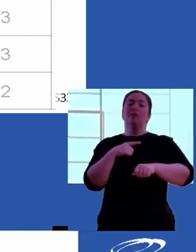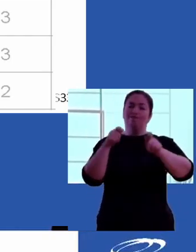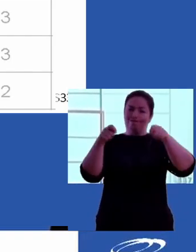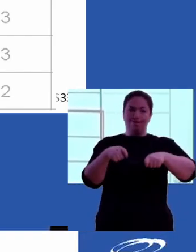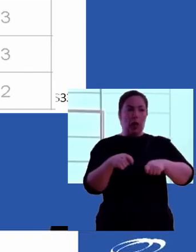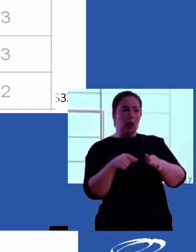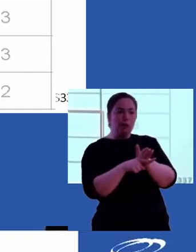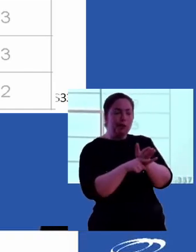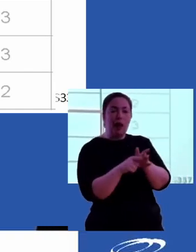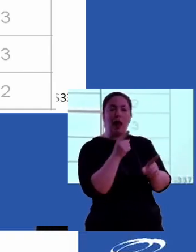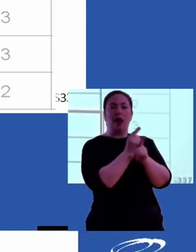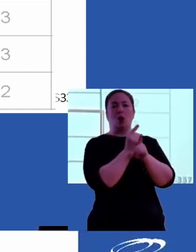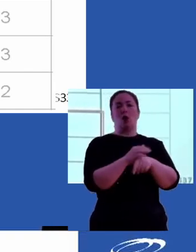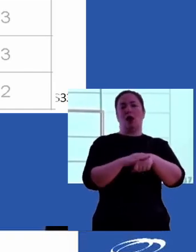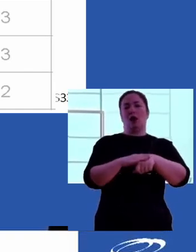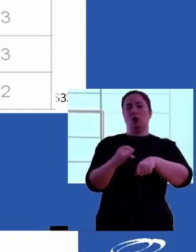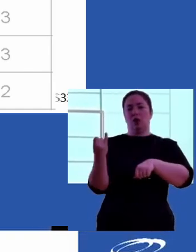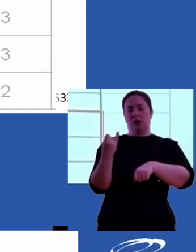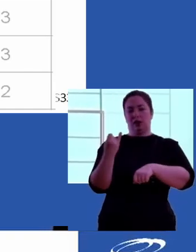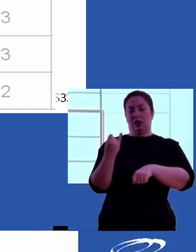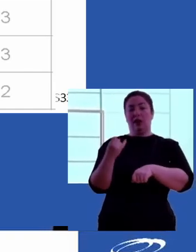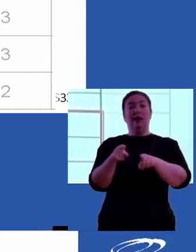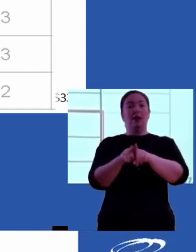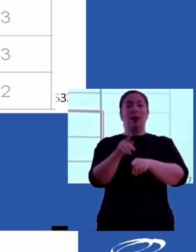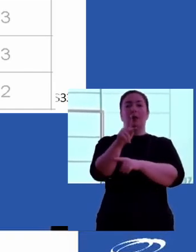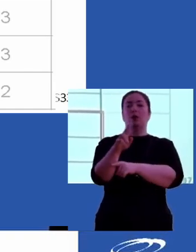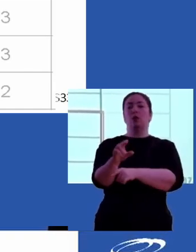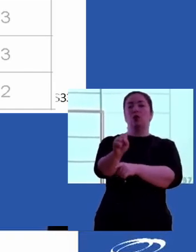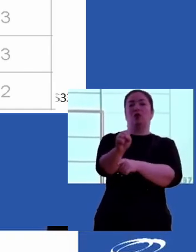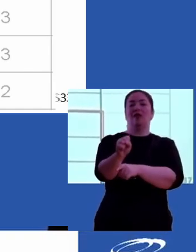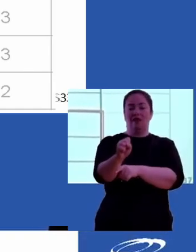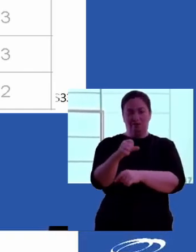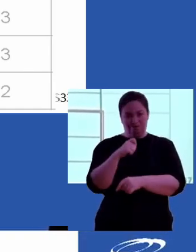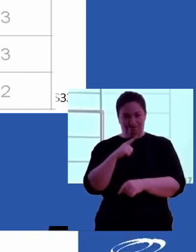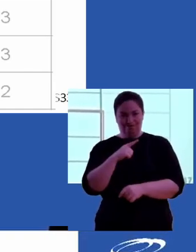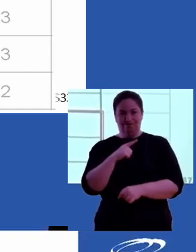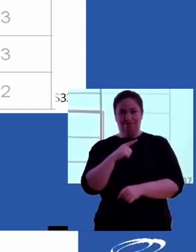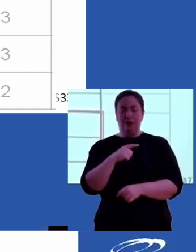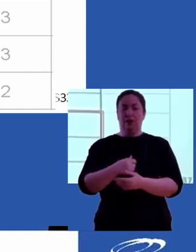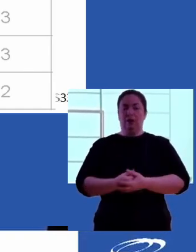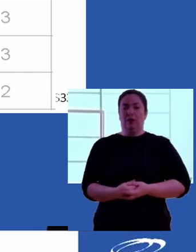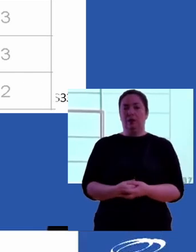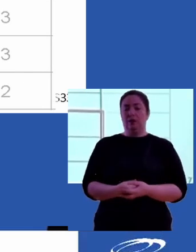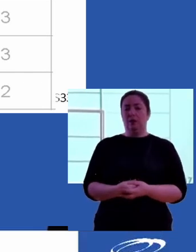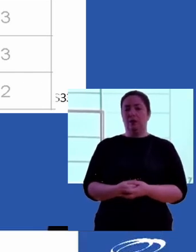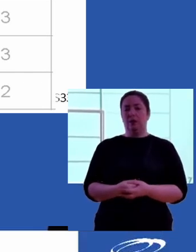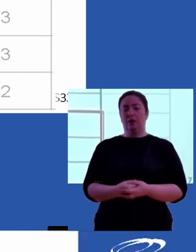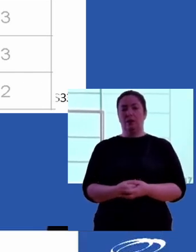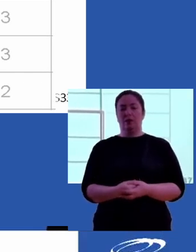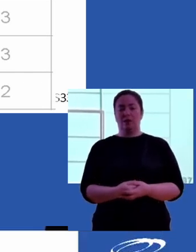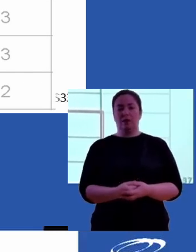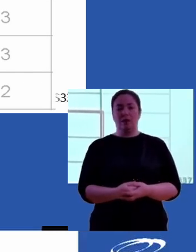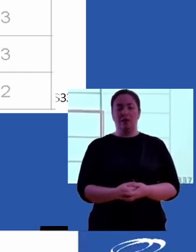consenso. O achado de purulência intraoperatória ou uma única amostra de cultura